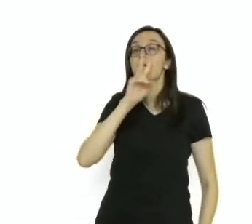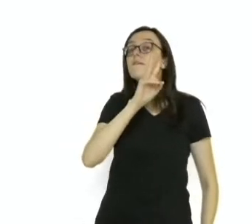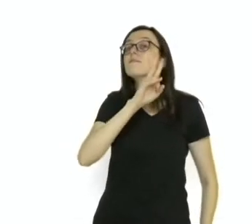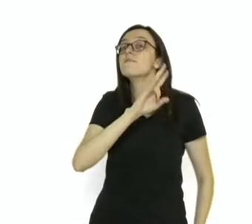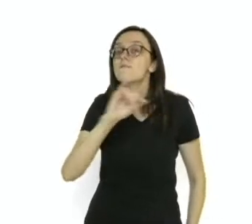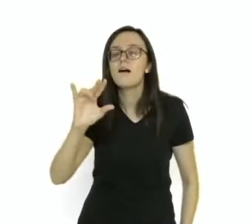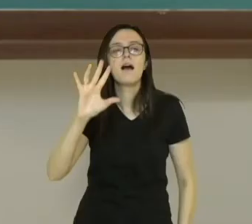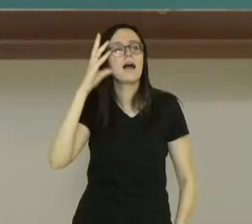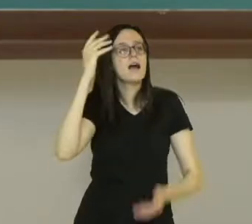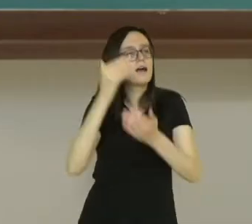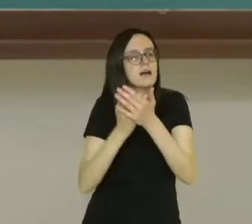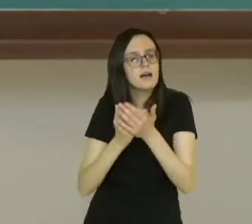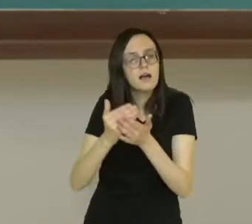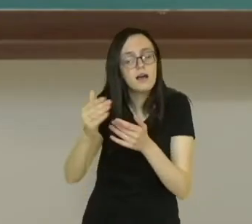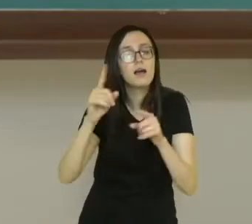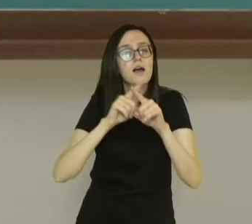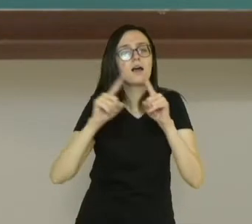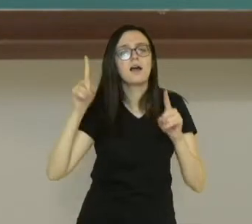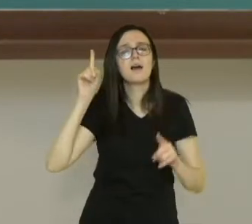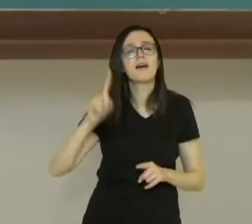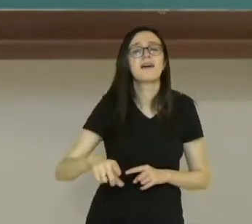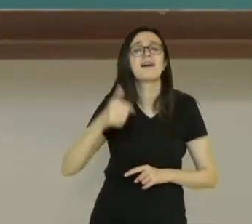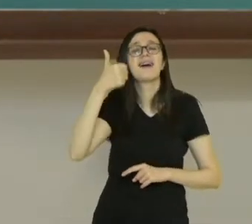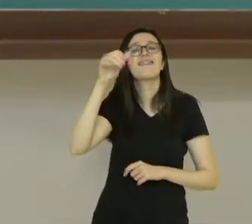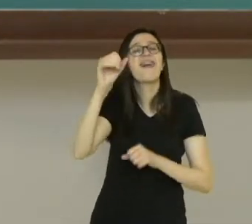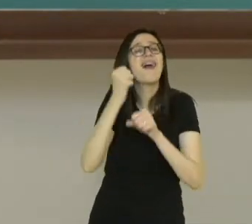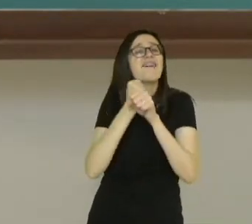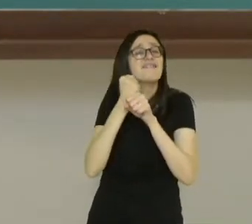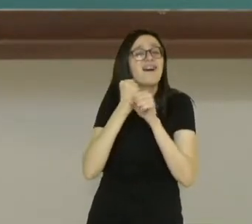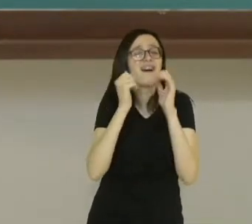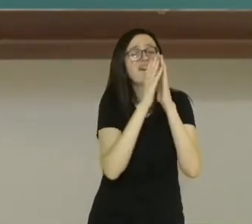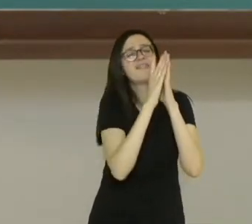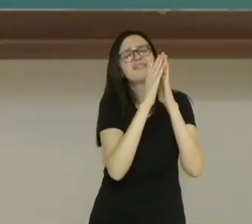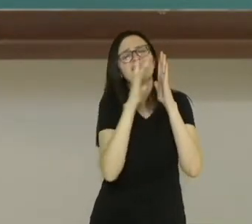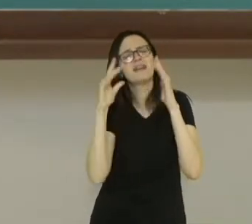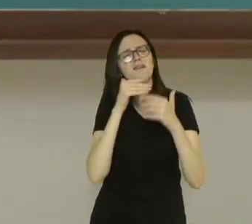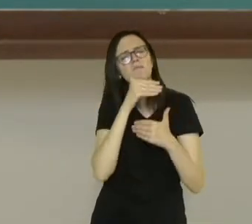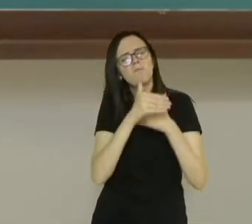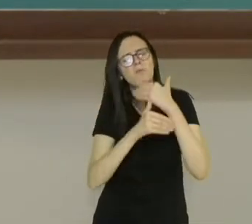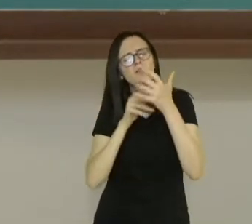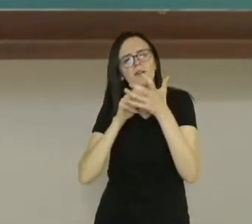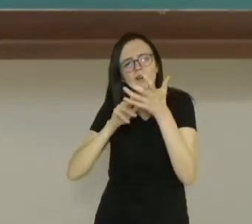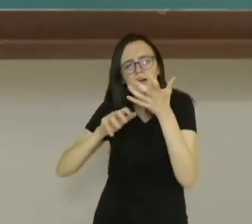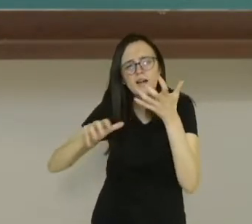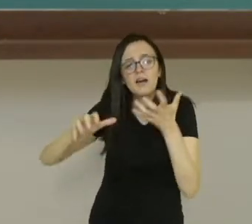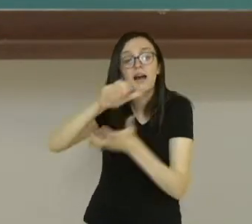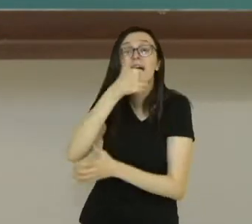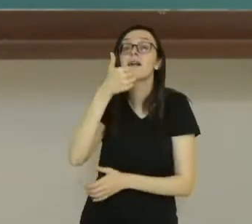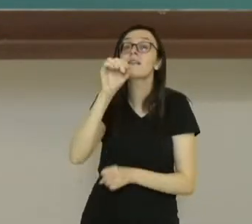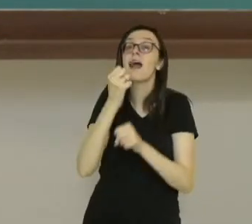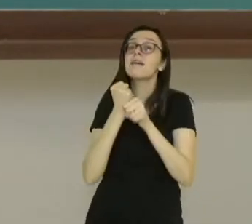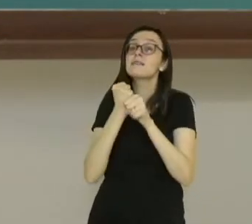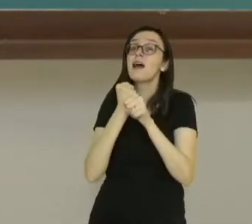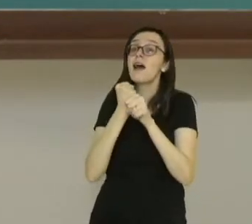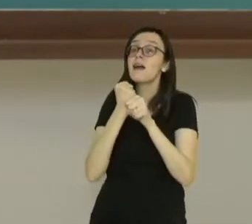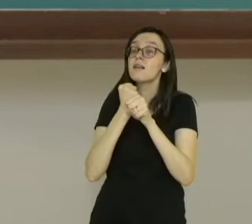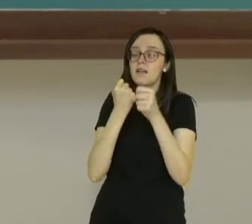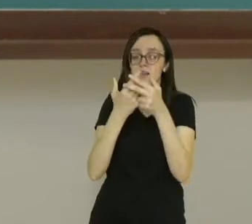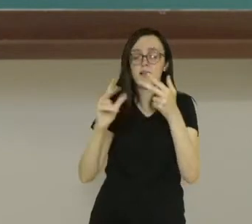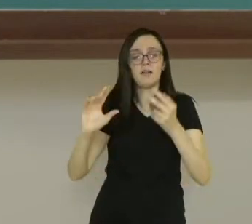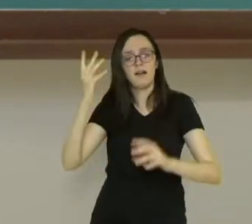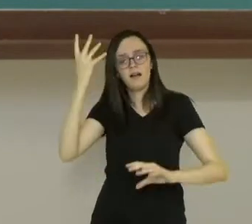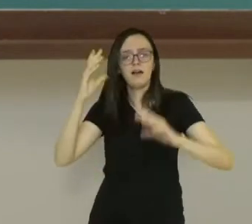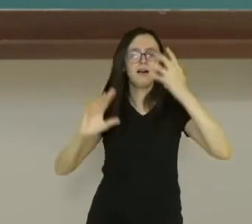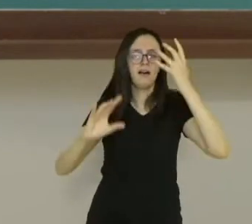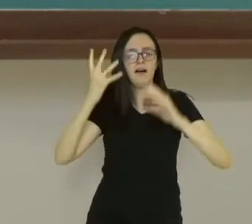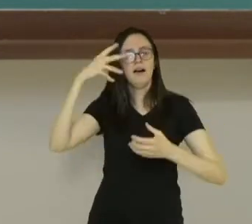acontecer, iniciar, mas ela vai levar 10 anos num processo revolucionário. São 10 anos de coisas